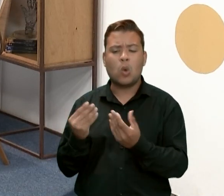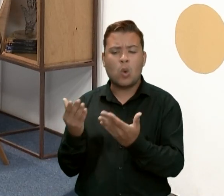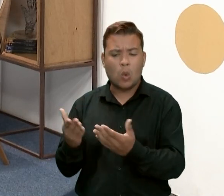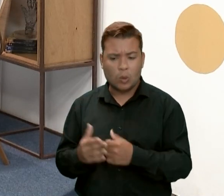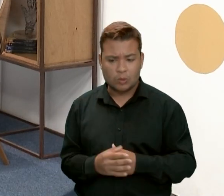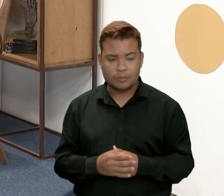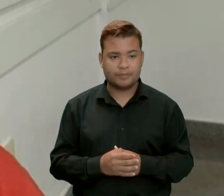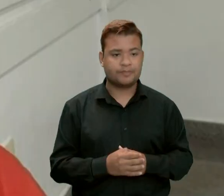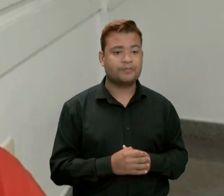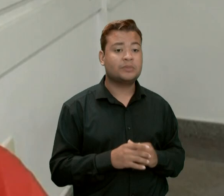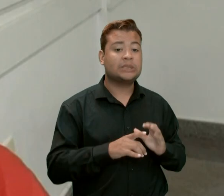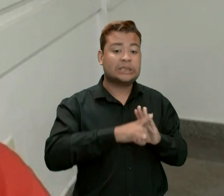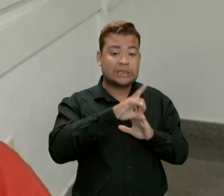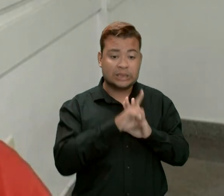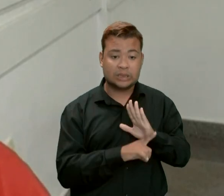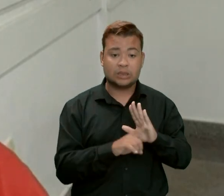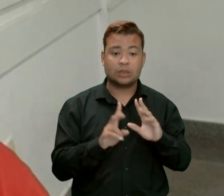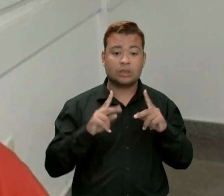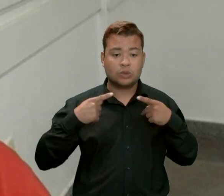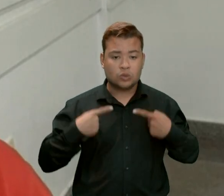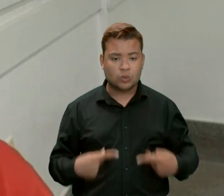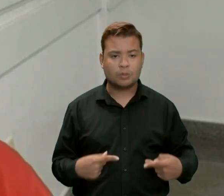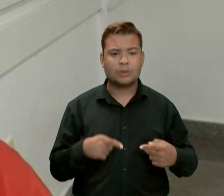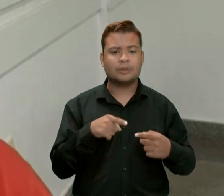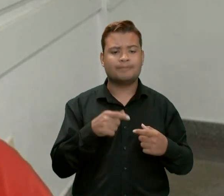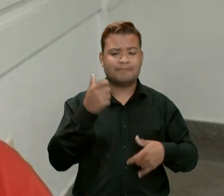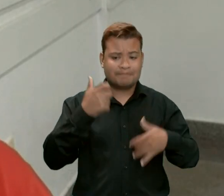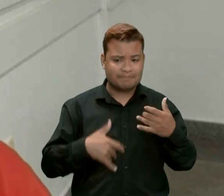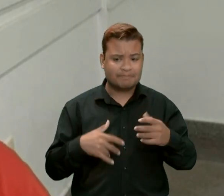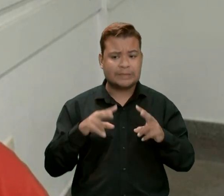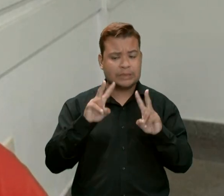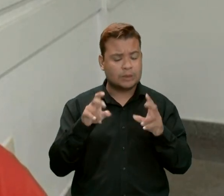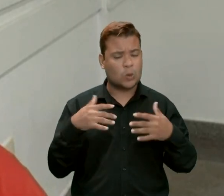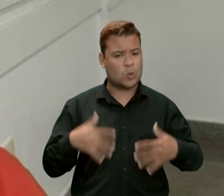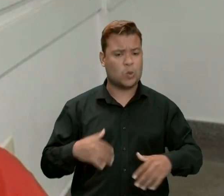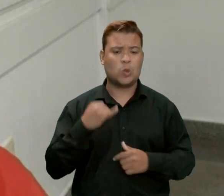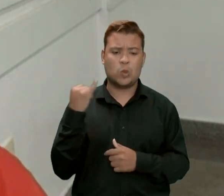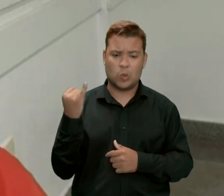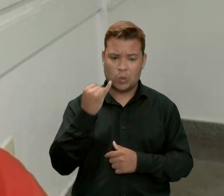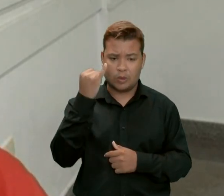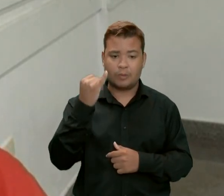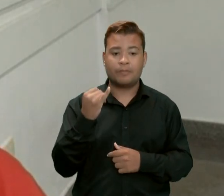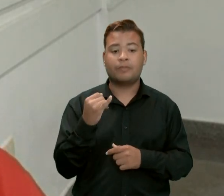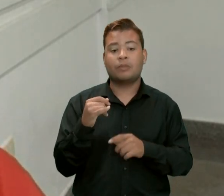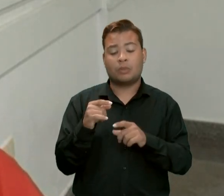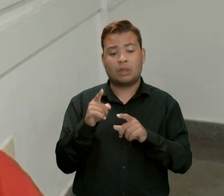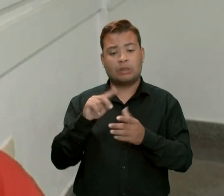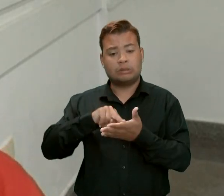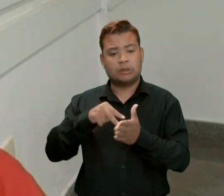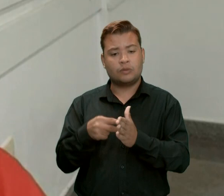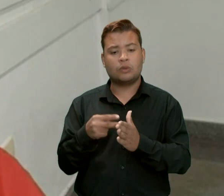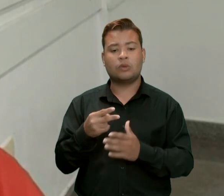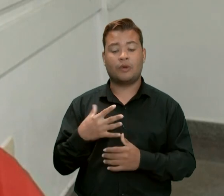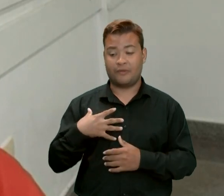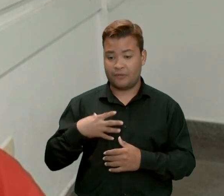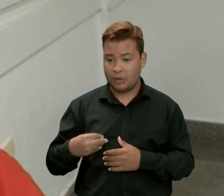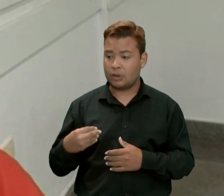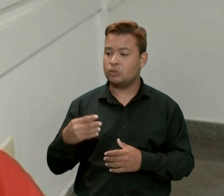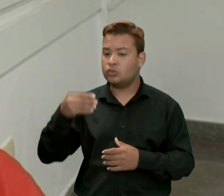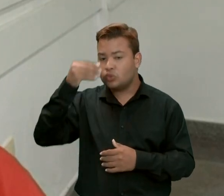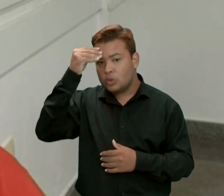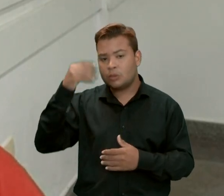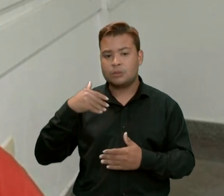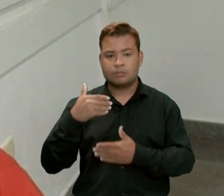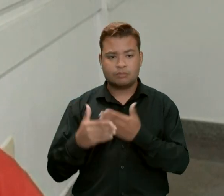Bem, falar de direitos humanos nessa semana tão importante é falar da construção de uma vida boa também para os nossos filhos, para os nossos sobrinhos,